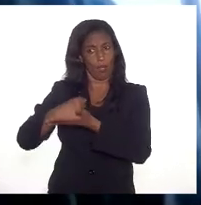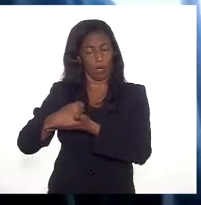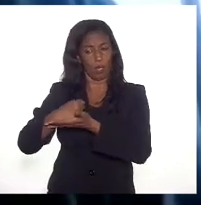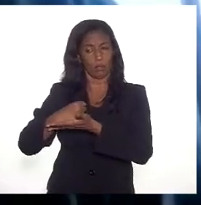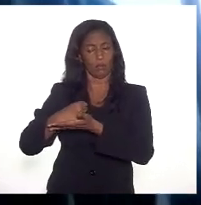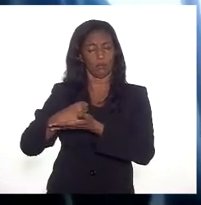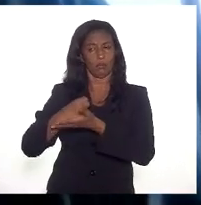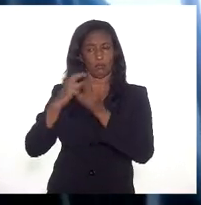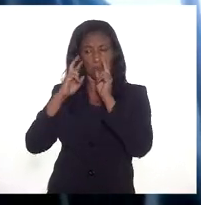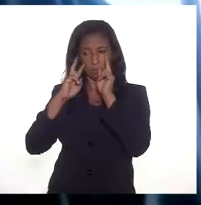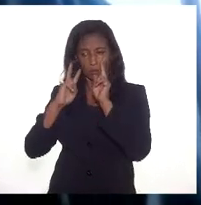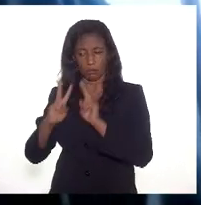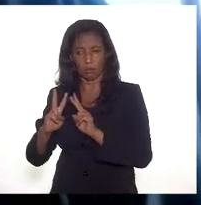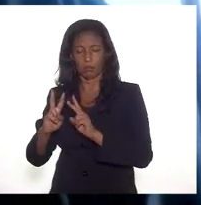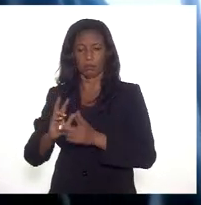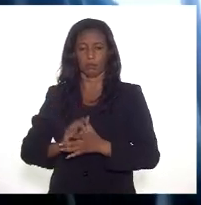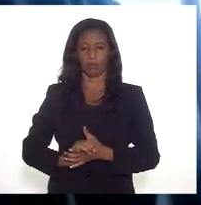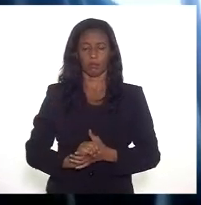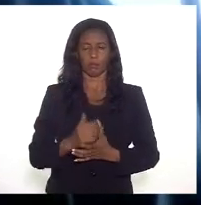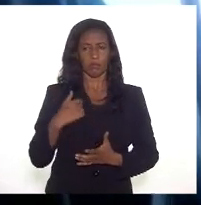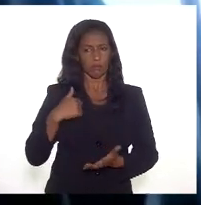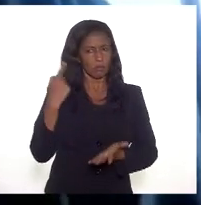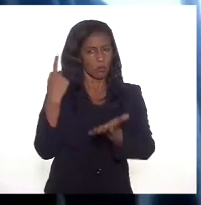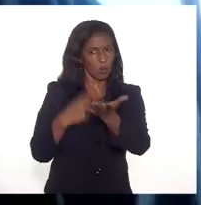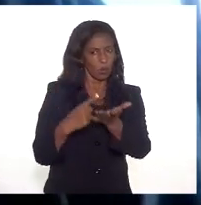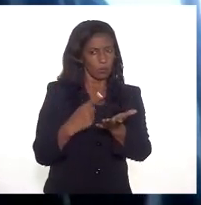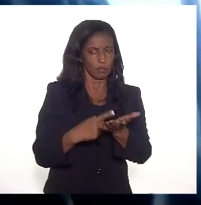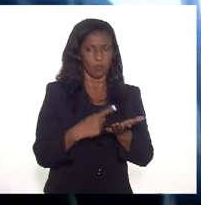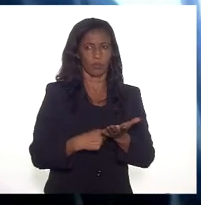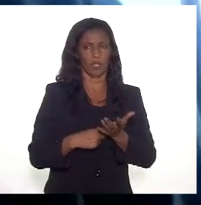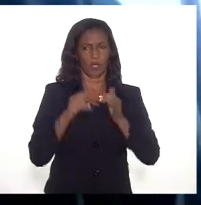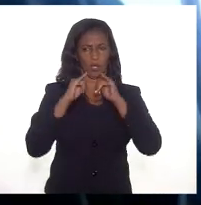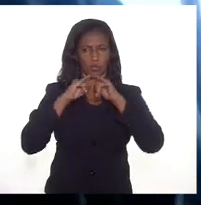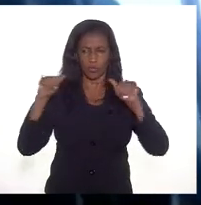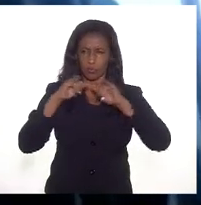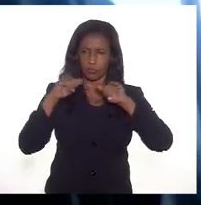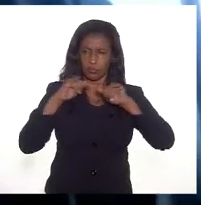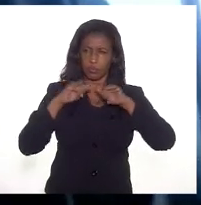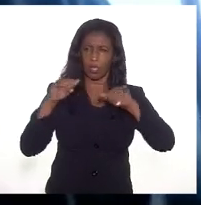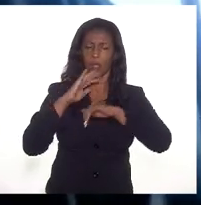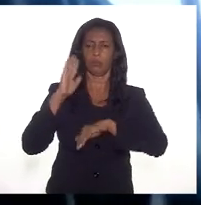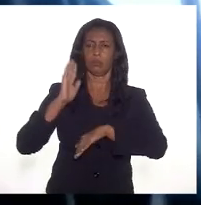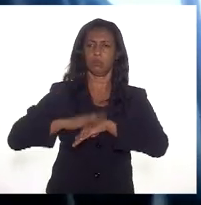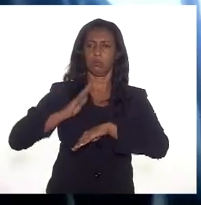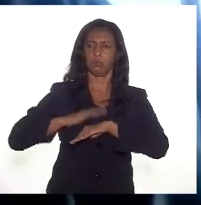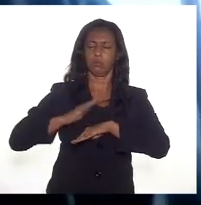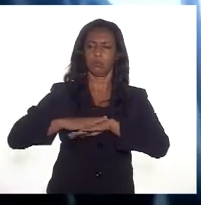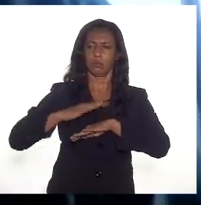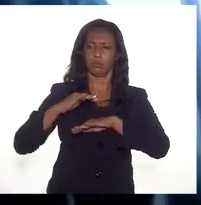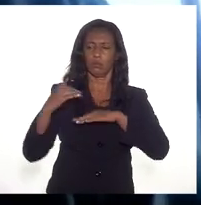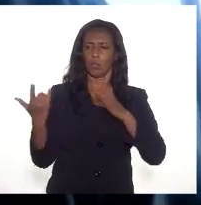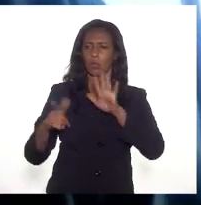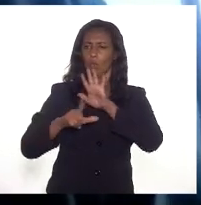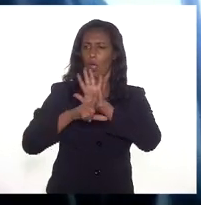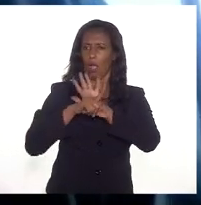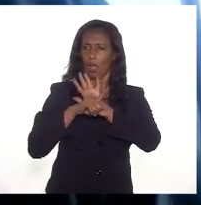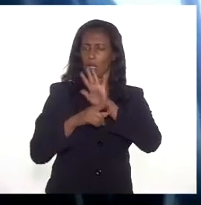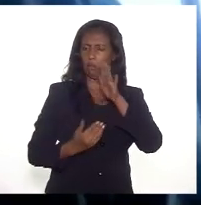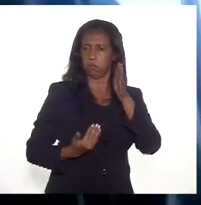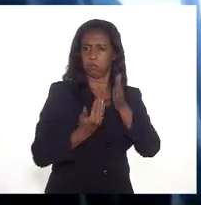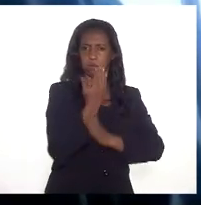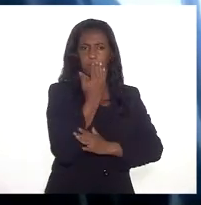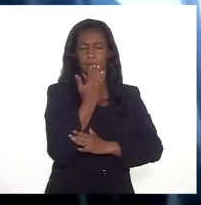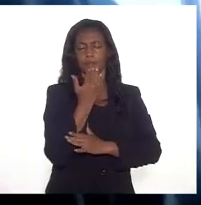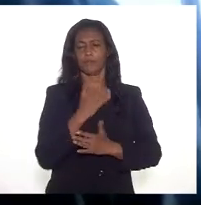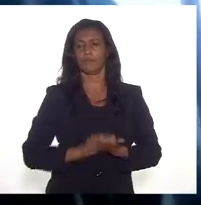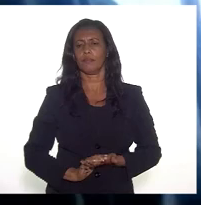louvando e me comprometendo também a divulgar ao máximo, quando essa lei for aprovada e haja um